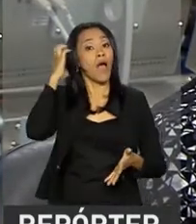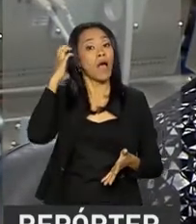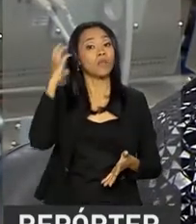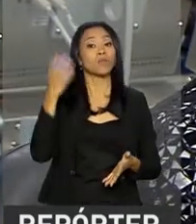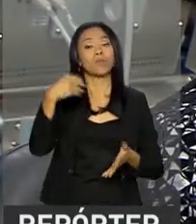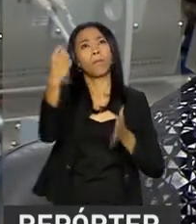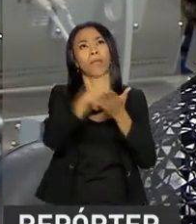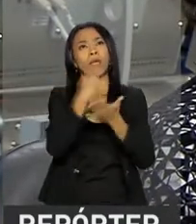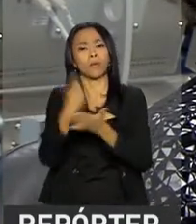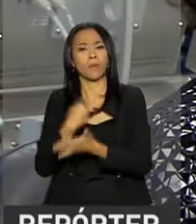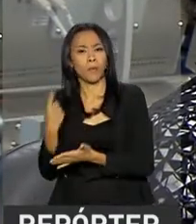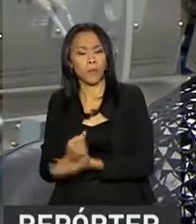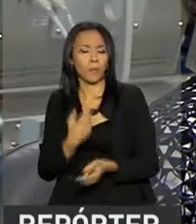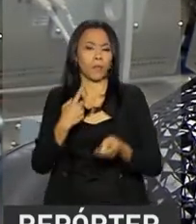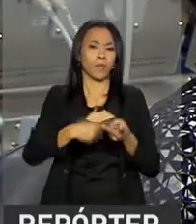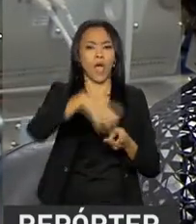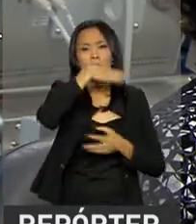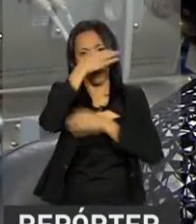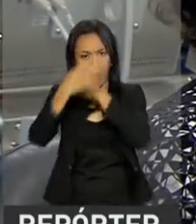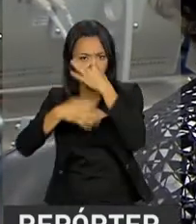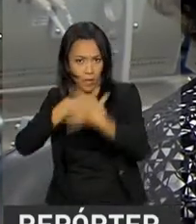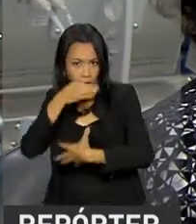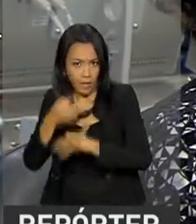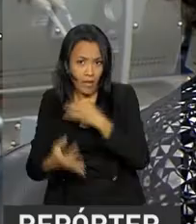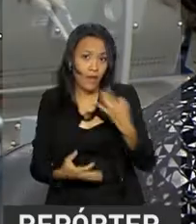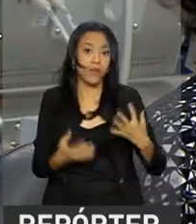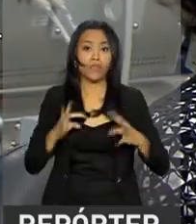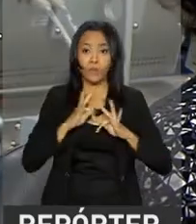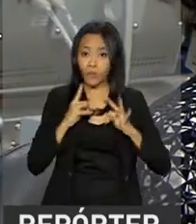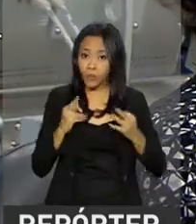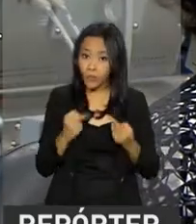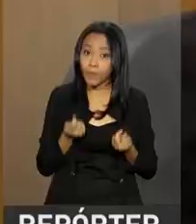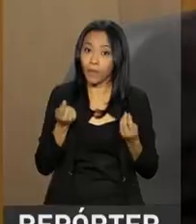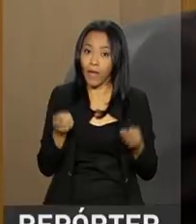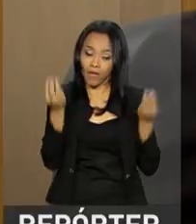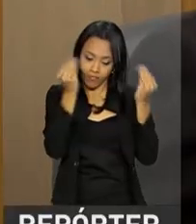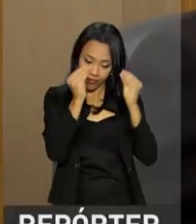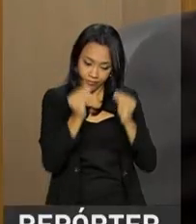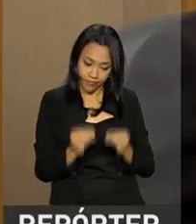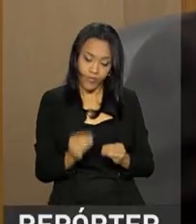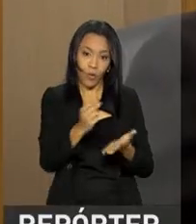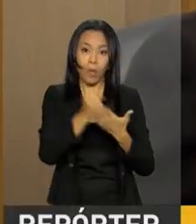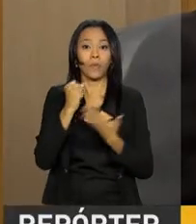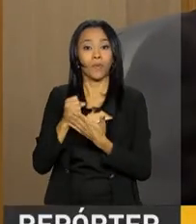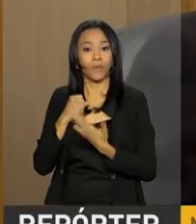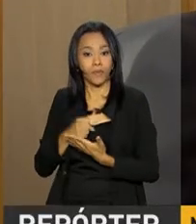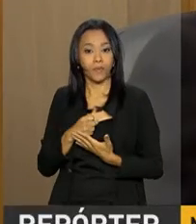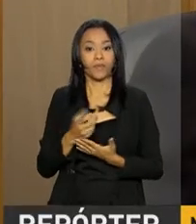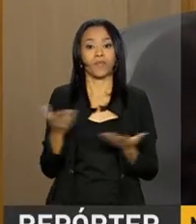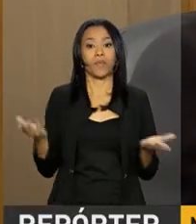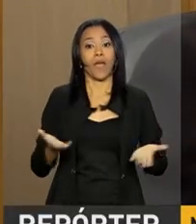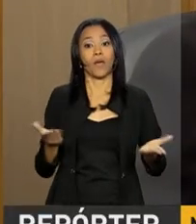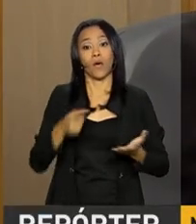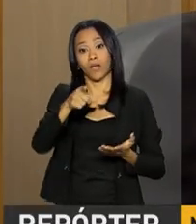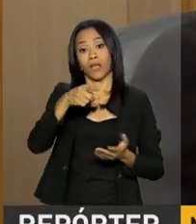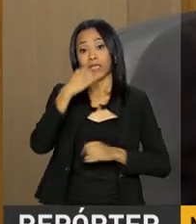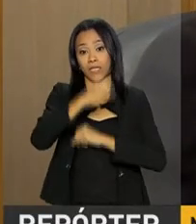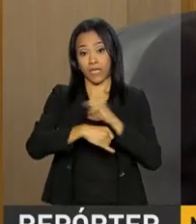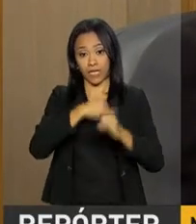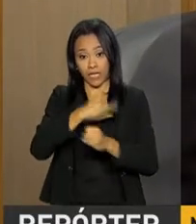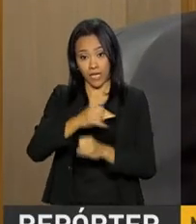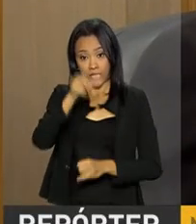perguntas sugestões estão hoje nosso conteúdo ele é colaborativa também nós vamos conversar agora pela internet com luize